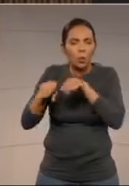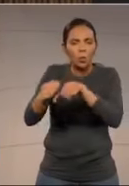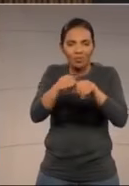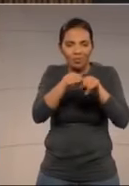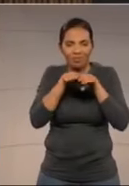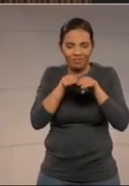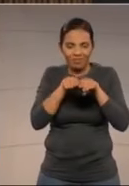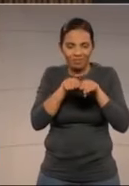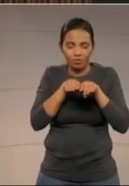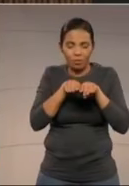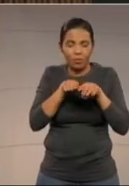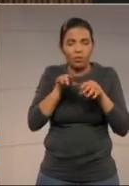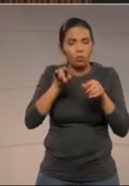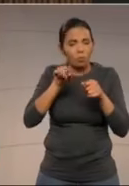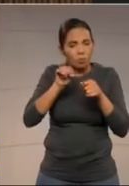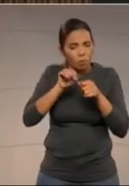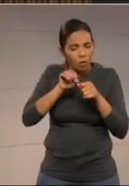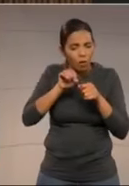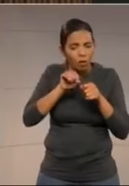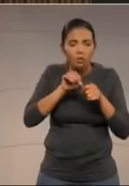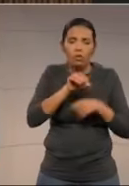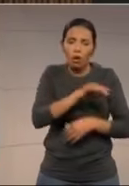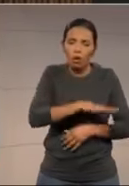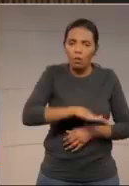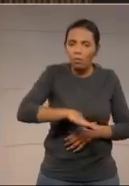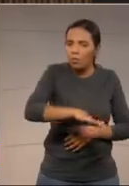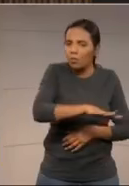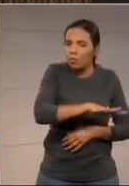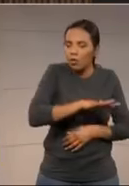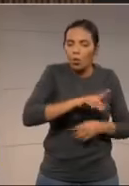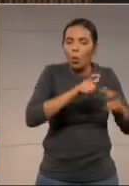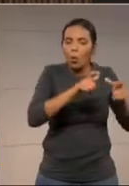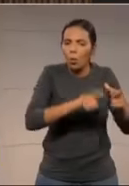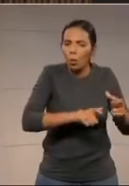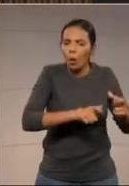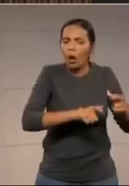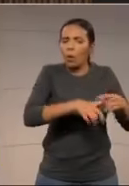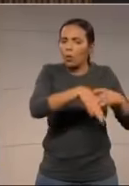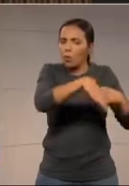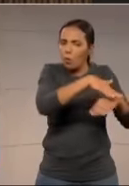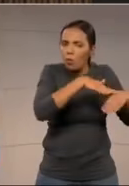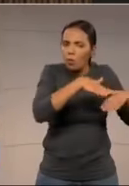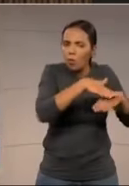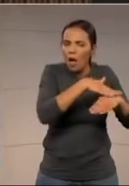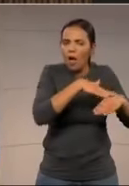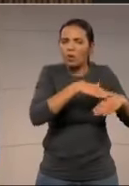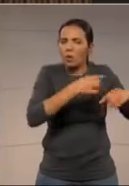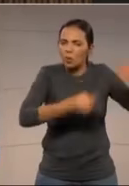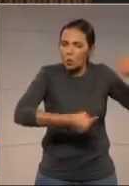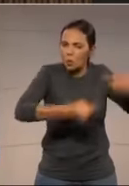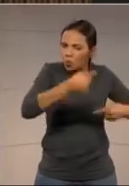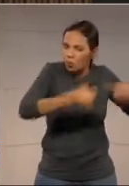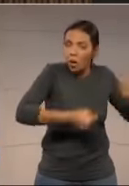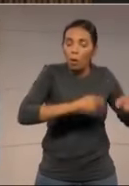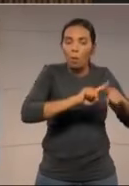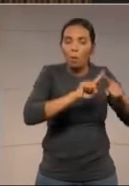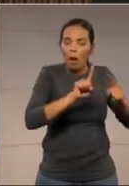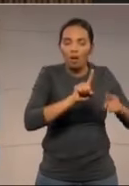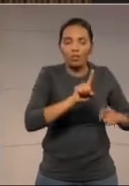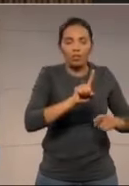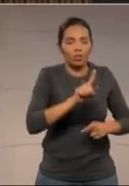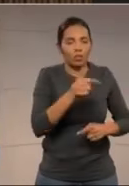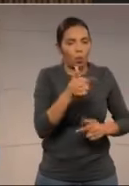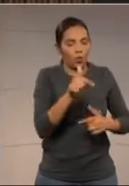que exista um ambiente de espaço, de negociação, de disputa saudável, para o entendimento do que são essas políticas.